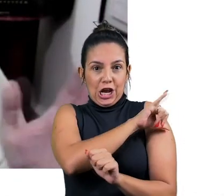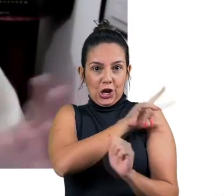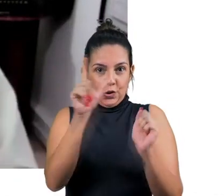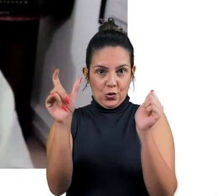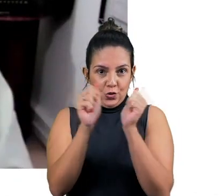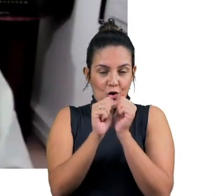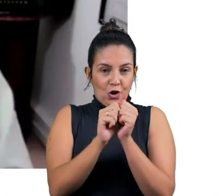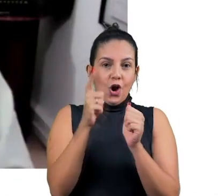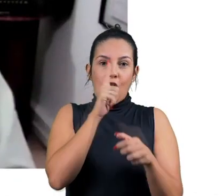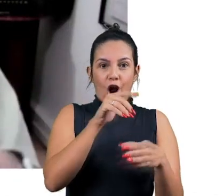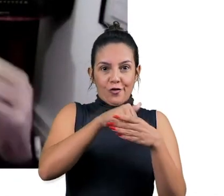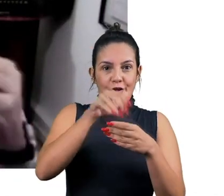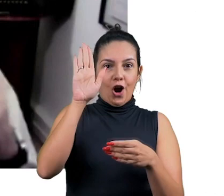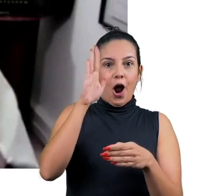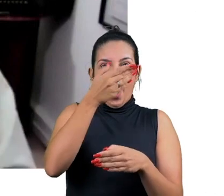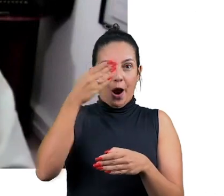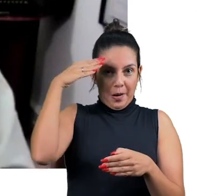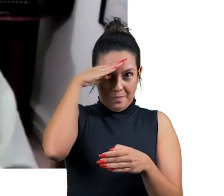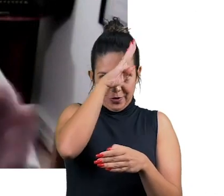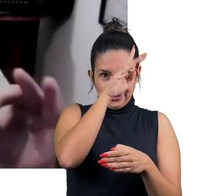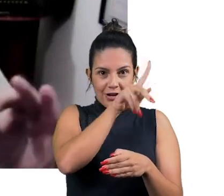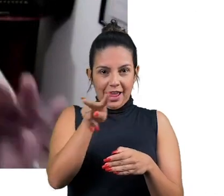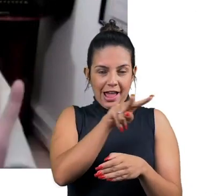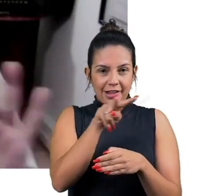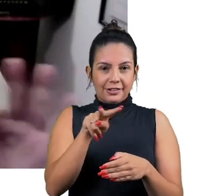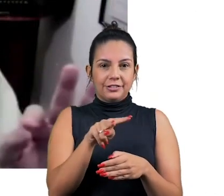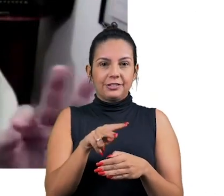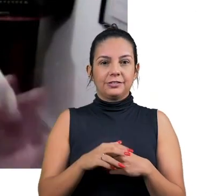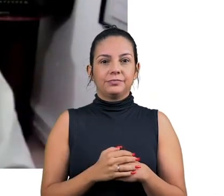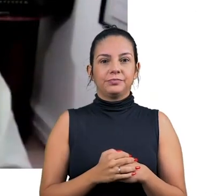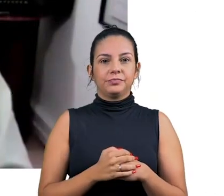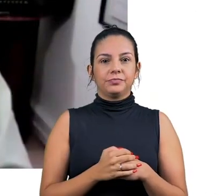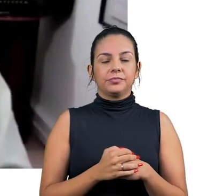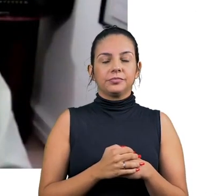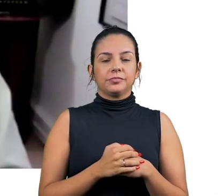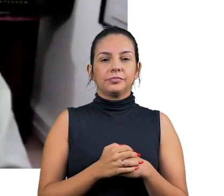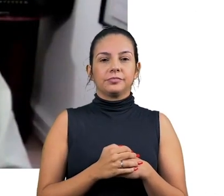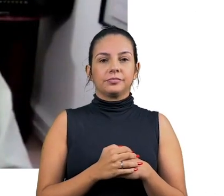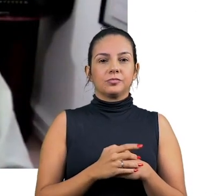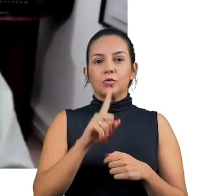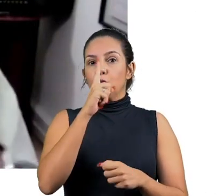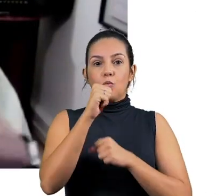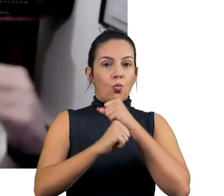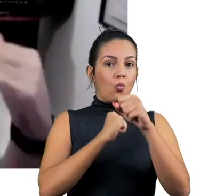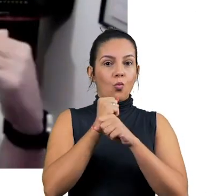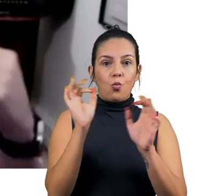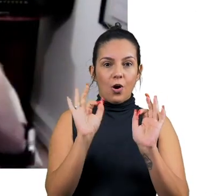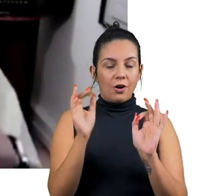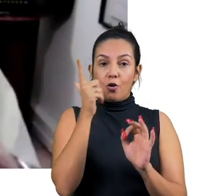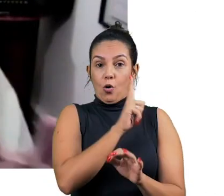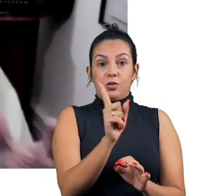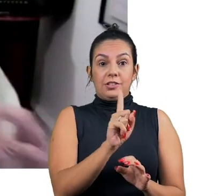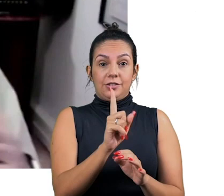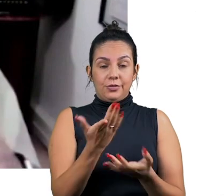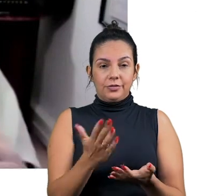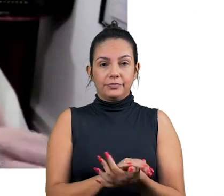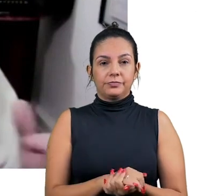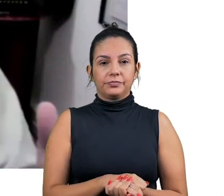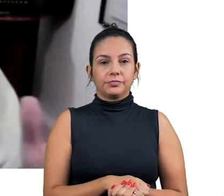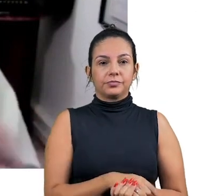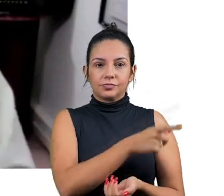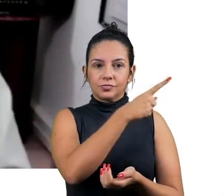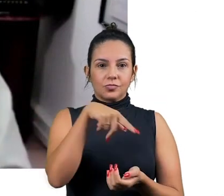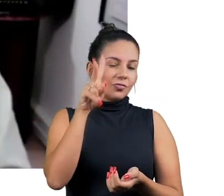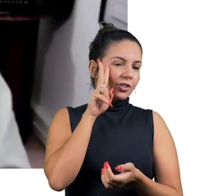Witzel, daqueles incidentais assim de fôlego curtíssimo, né? Não durou um ano. Então, você